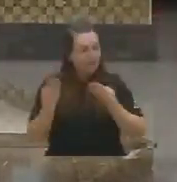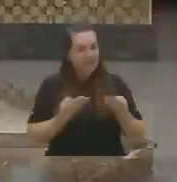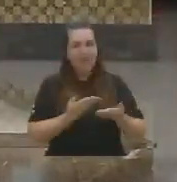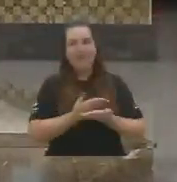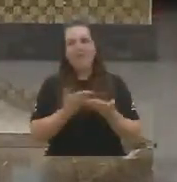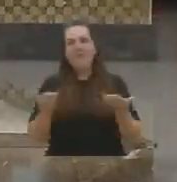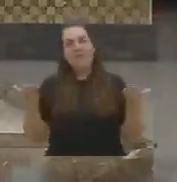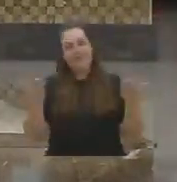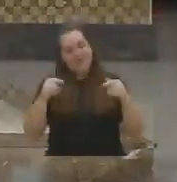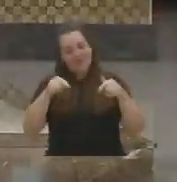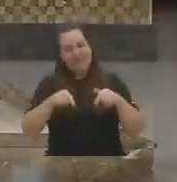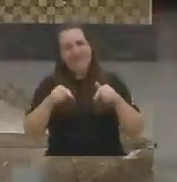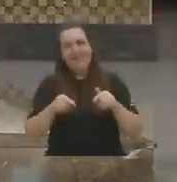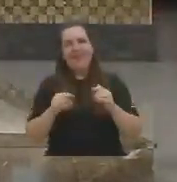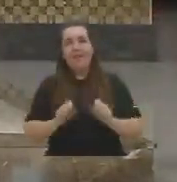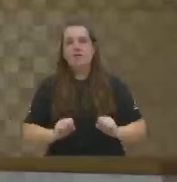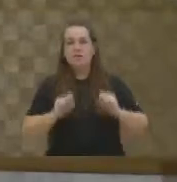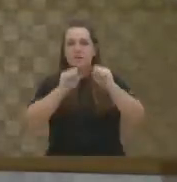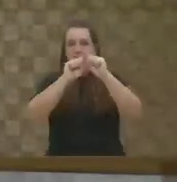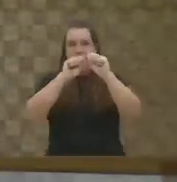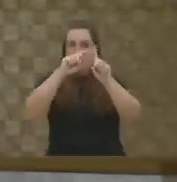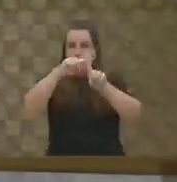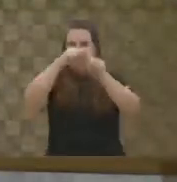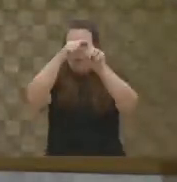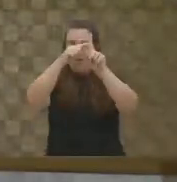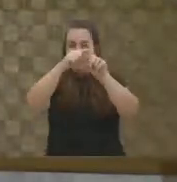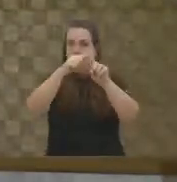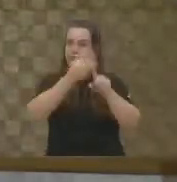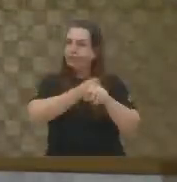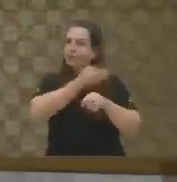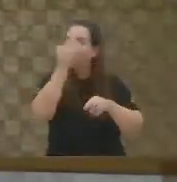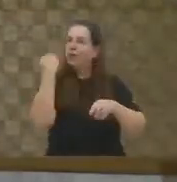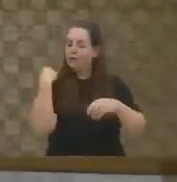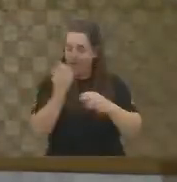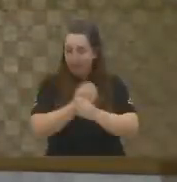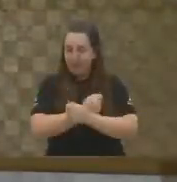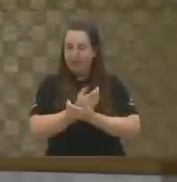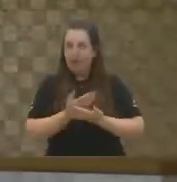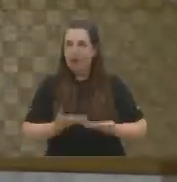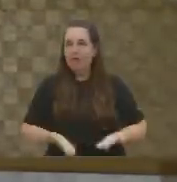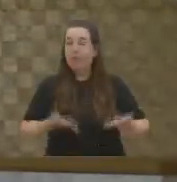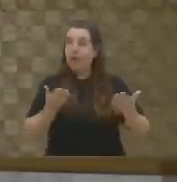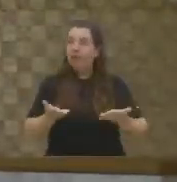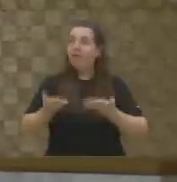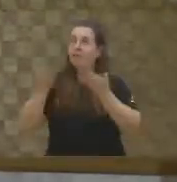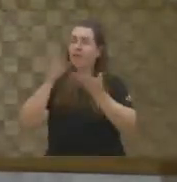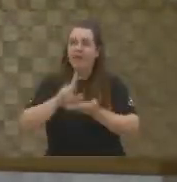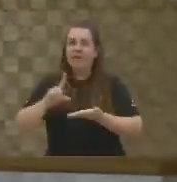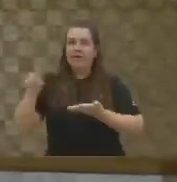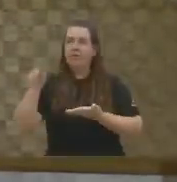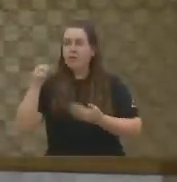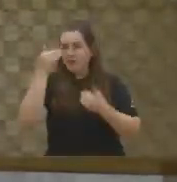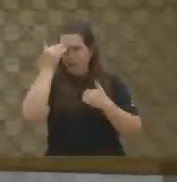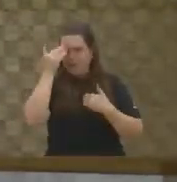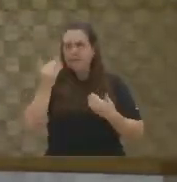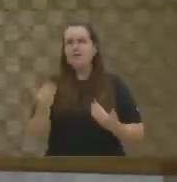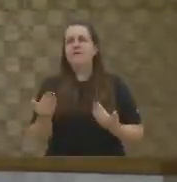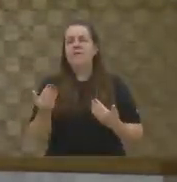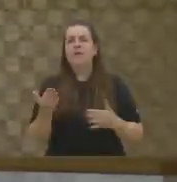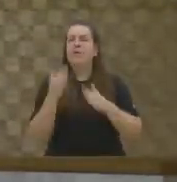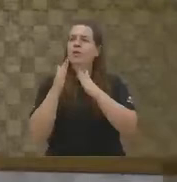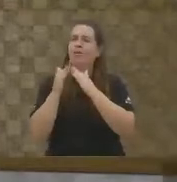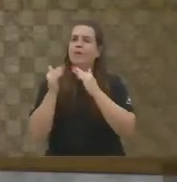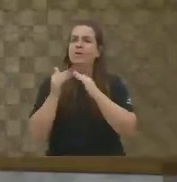bem-vindos. Fazer elevar a Deus esta oração de ação de graças, de